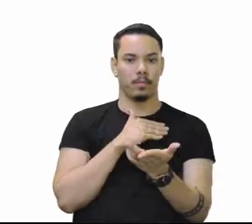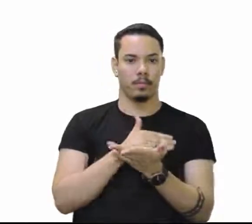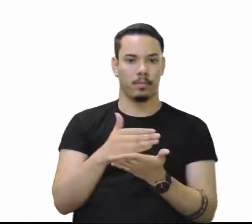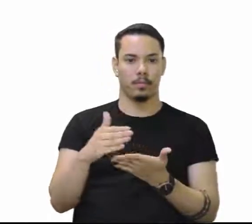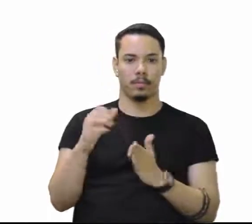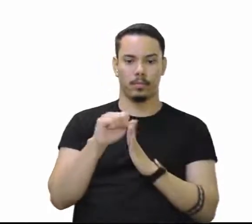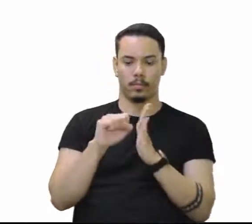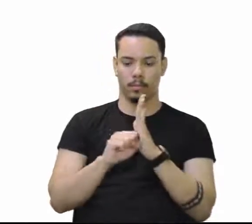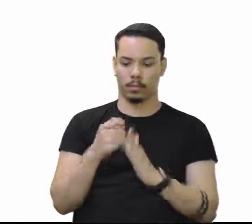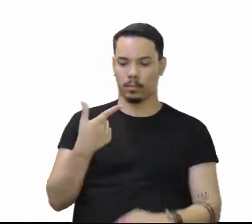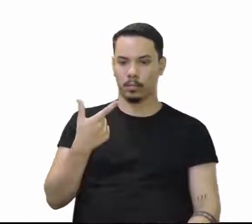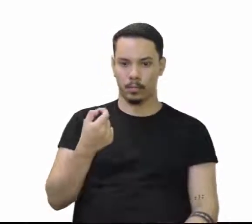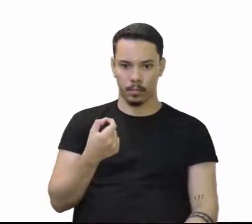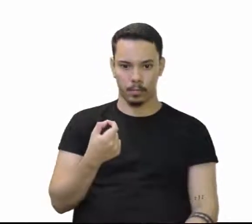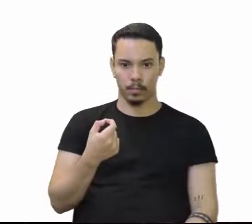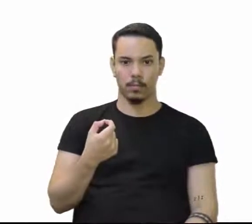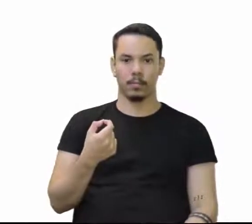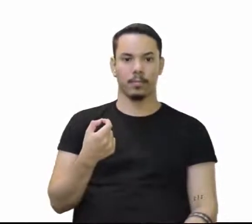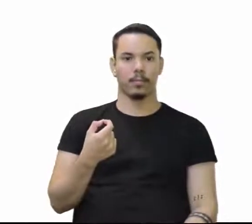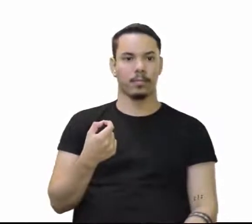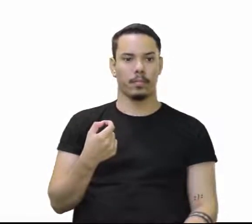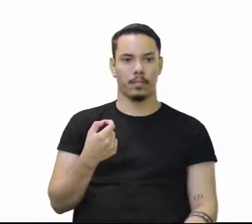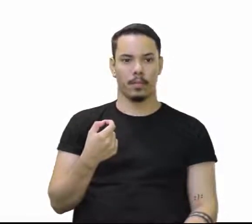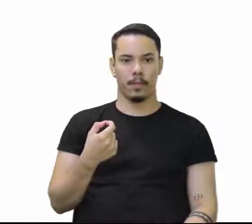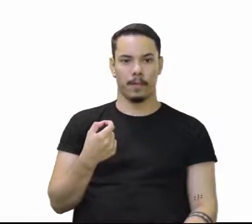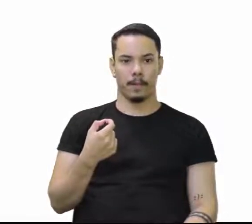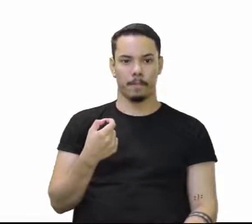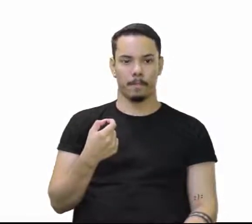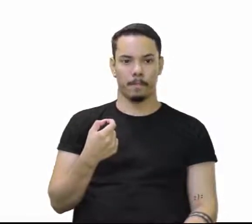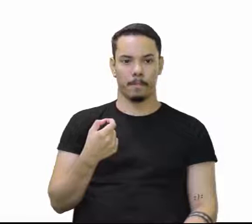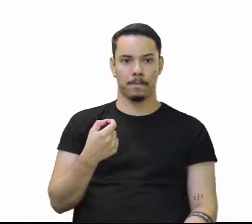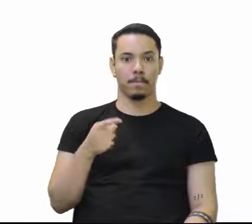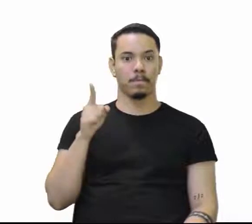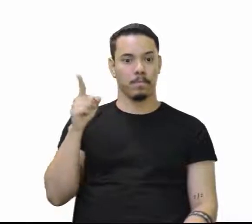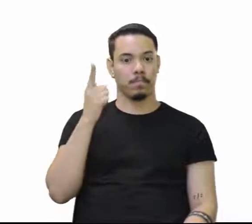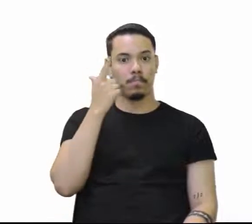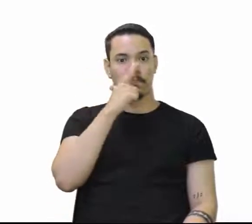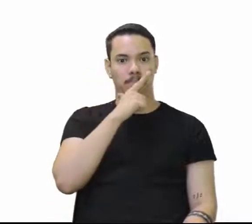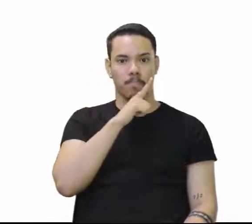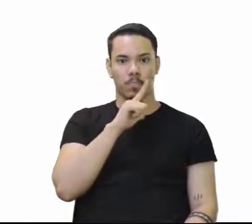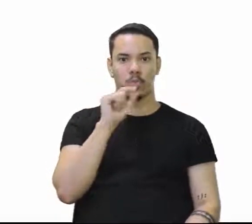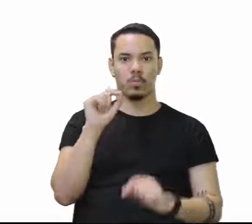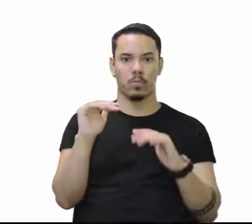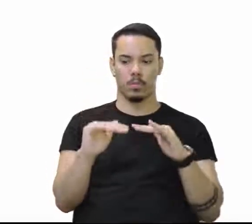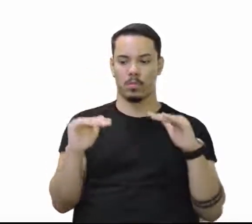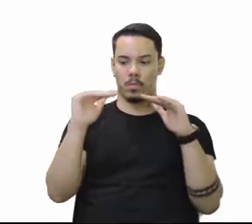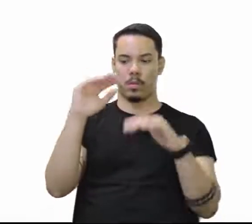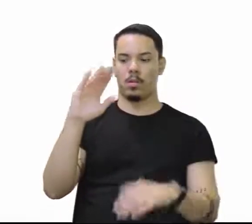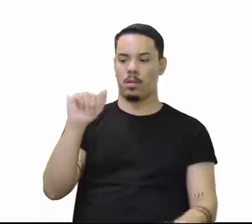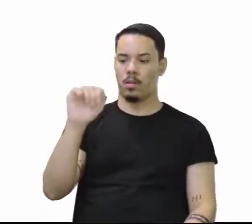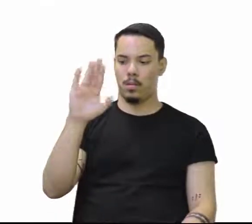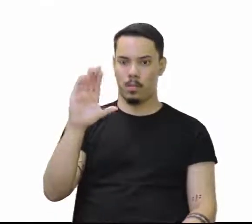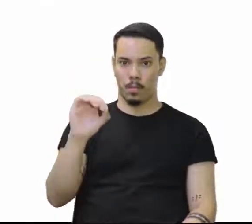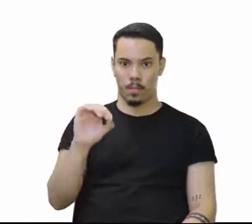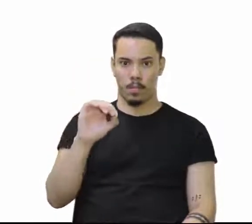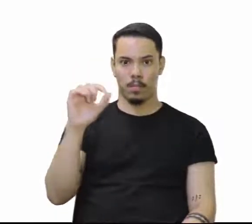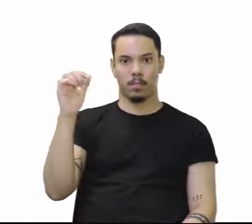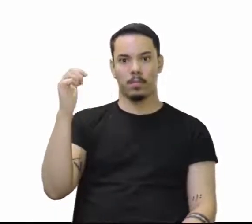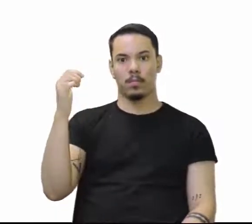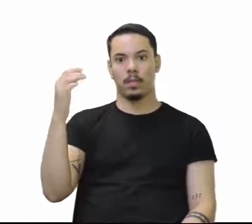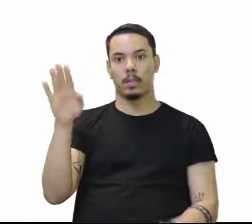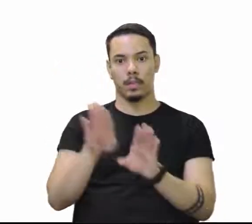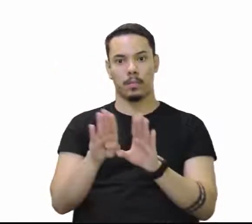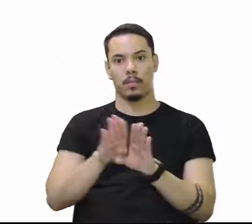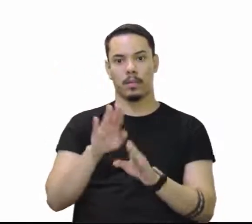do século XX, esse movimento tenentista. Foi promovido a cabo, de 3º e 2º